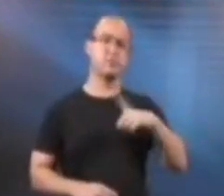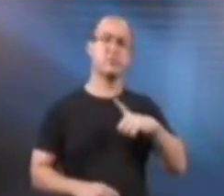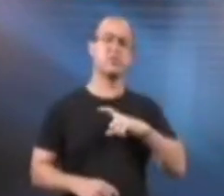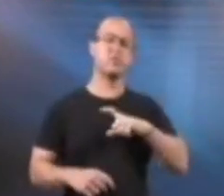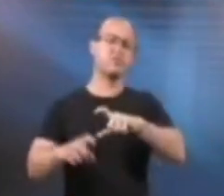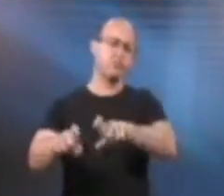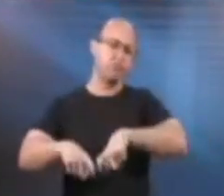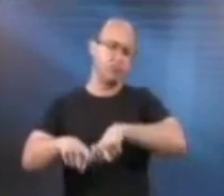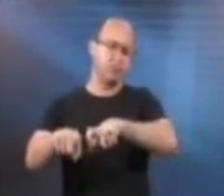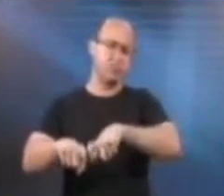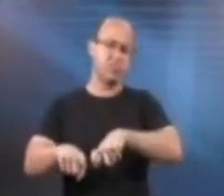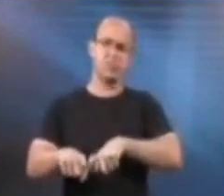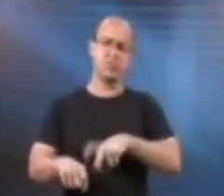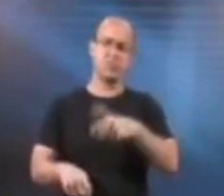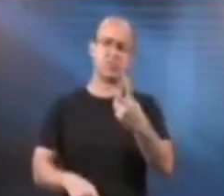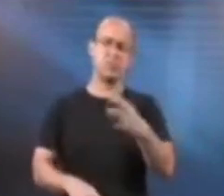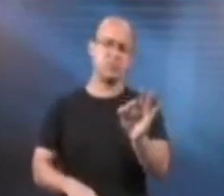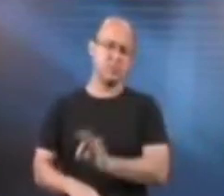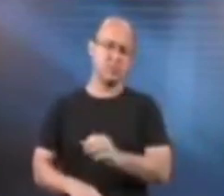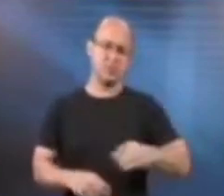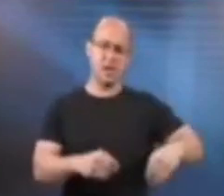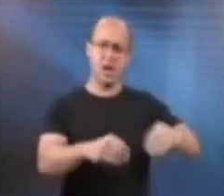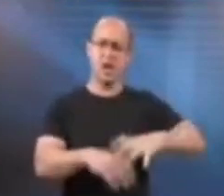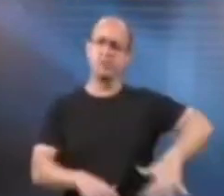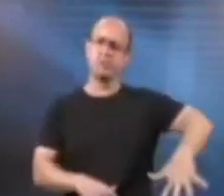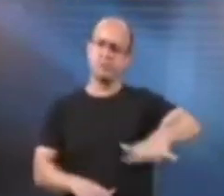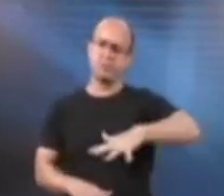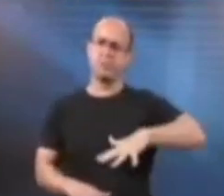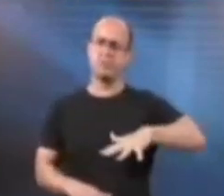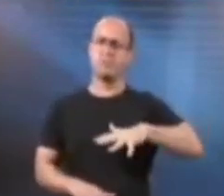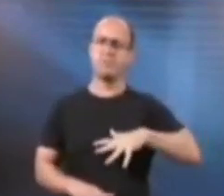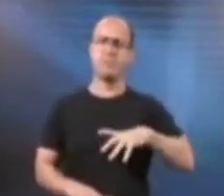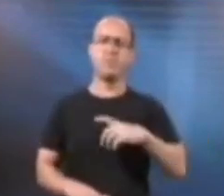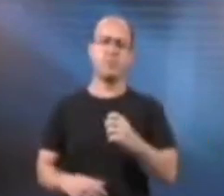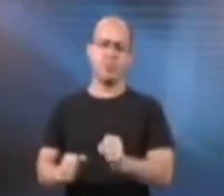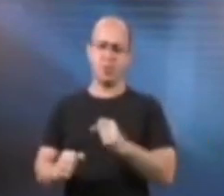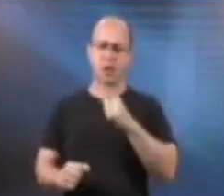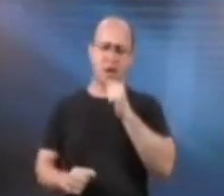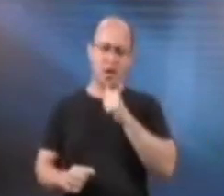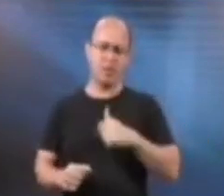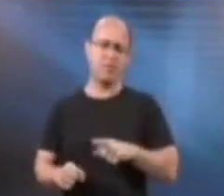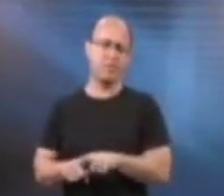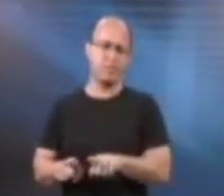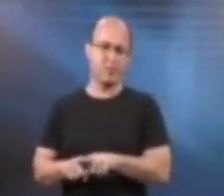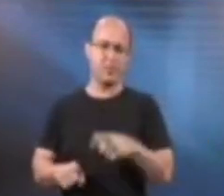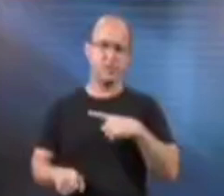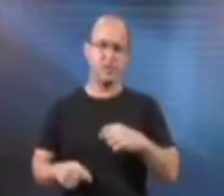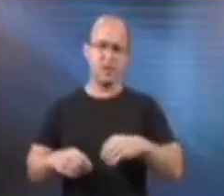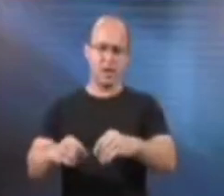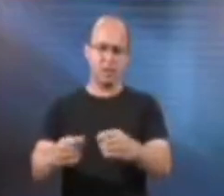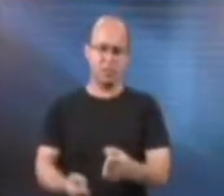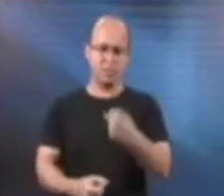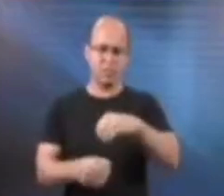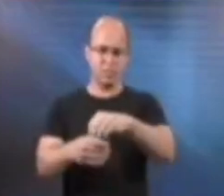significa? Apenas 2% das terras têm solo fértil e água. Uma parte desse